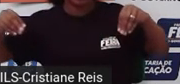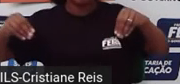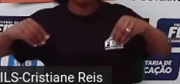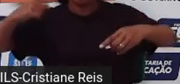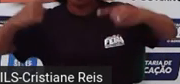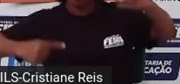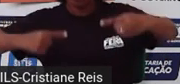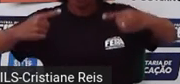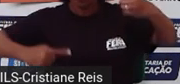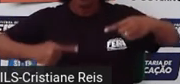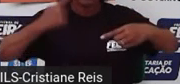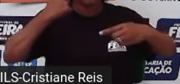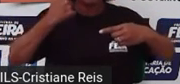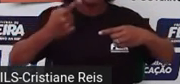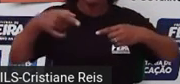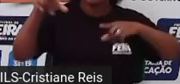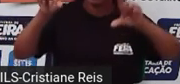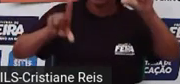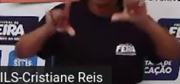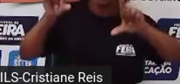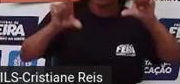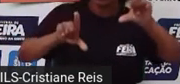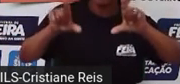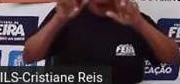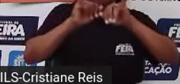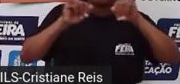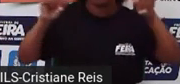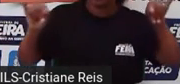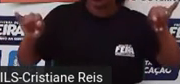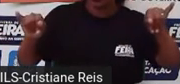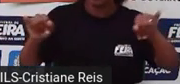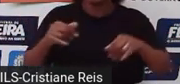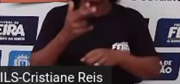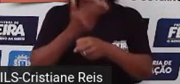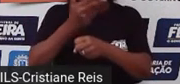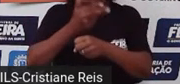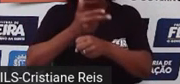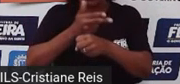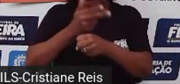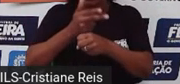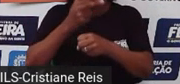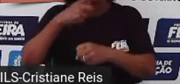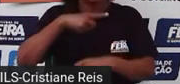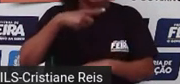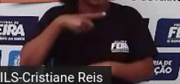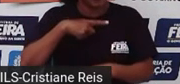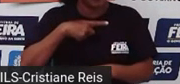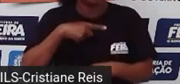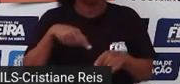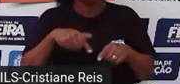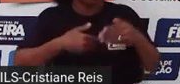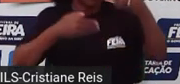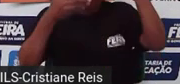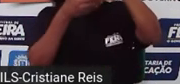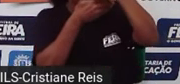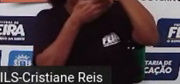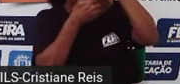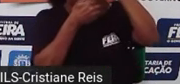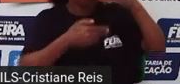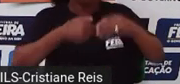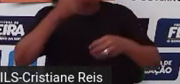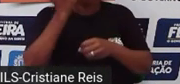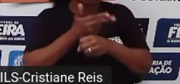Guerras né dos conflitos entre a entre Arábia Saudita o Irã o Iraque daí o Irã e assim vai levando